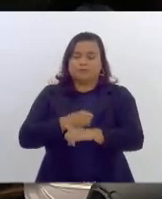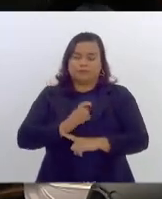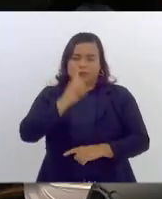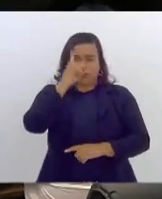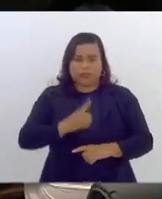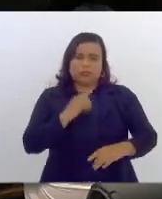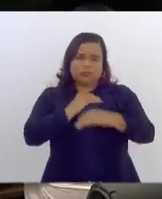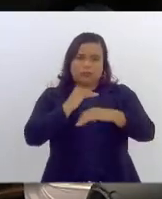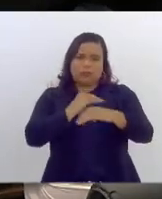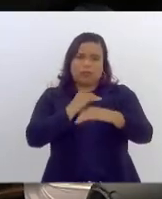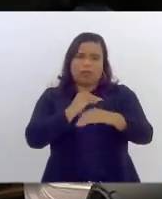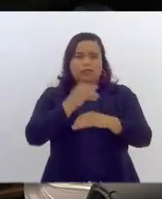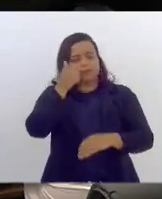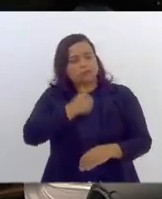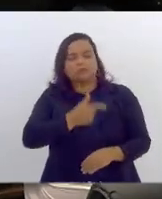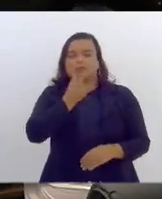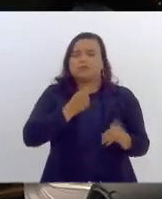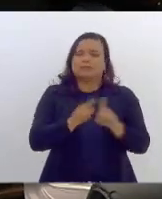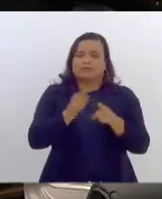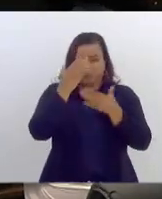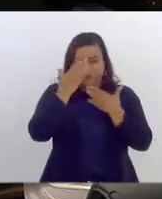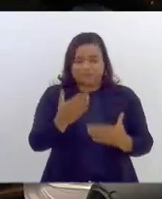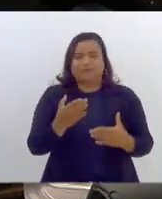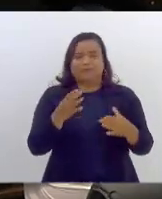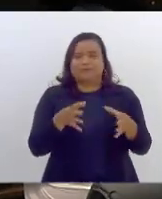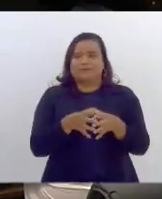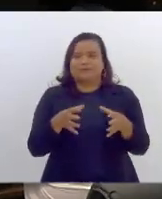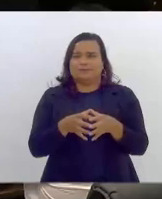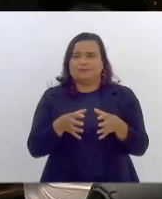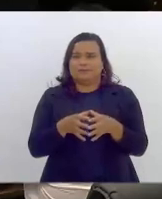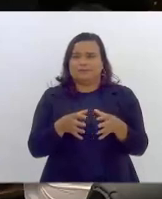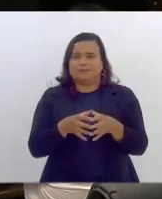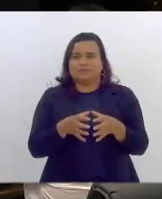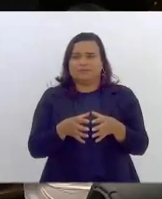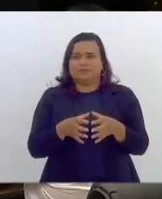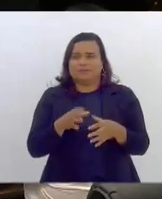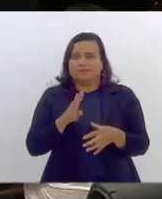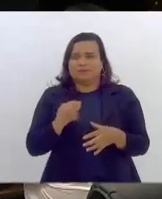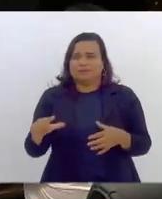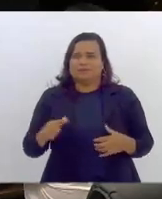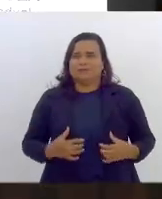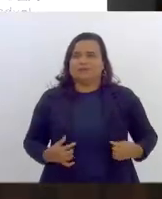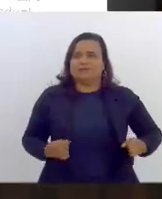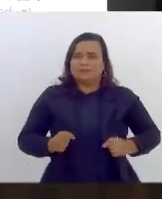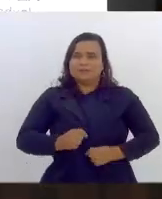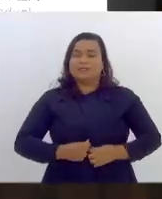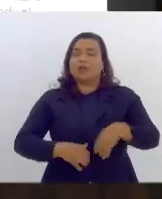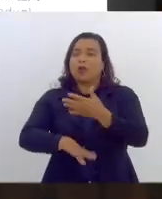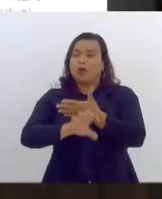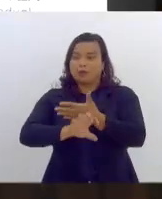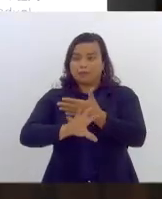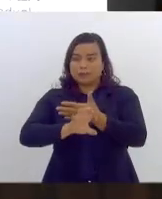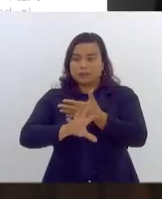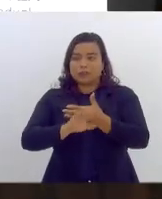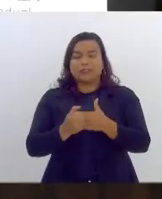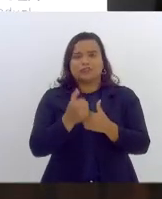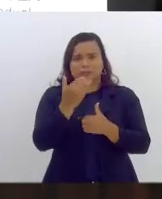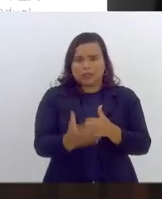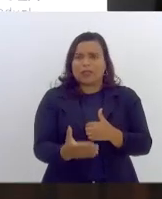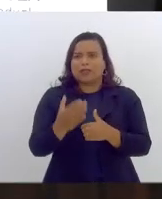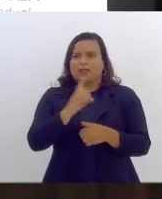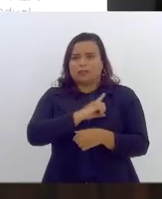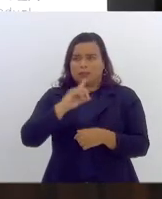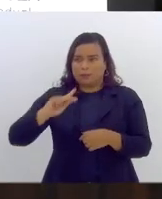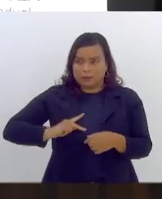as mulheres e homens. Muito obrigada, Fundação BOL. Convidar agora a Ouvidoria Externa da Defensoria Pública do Estado do